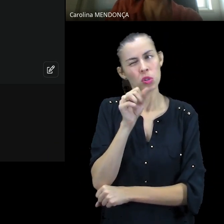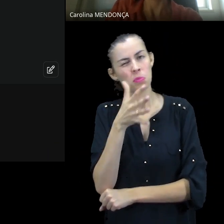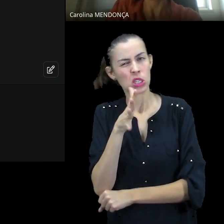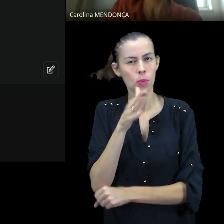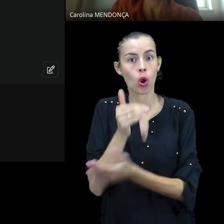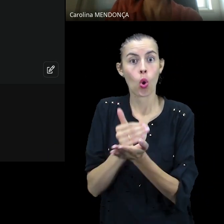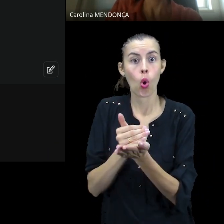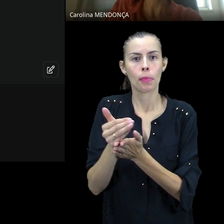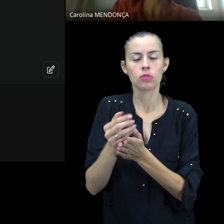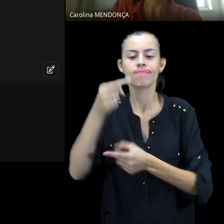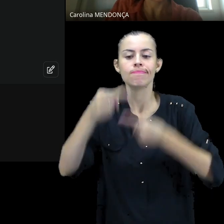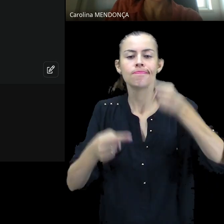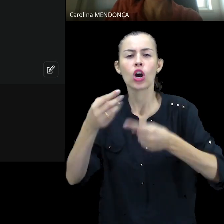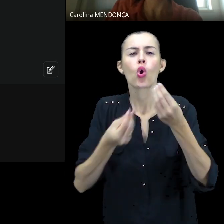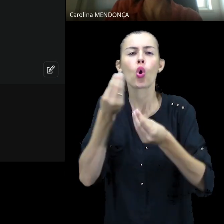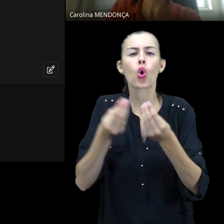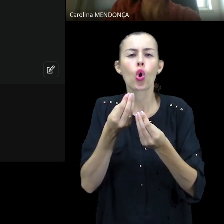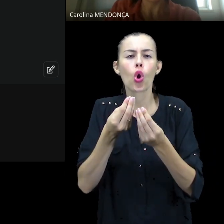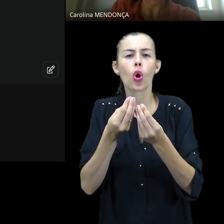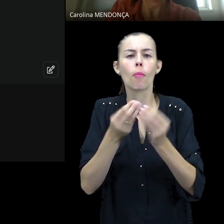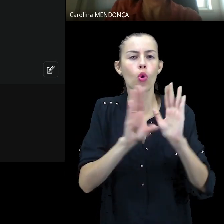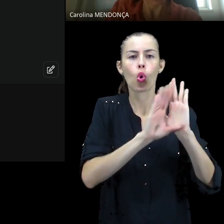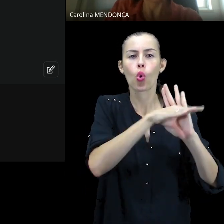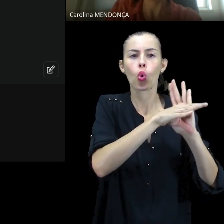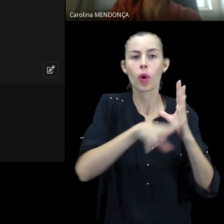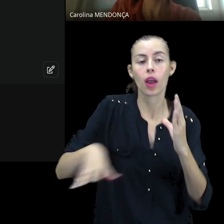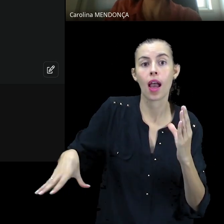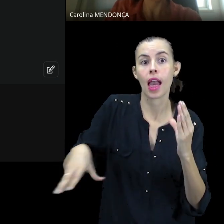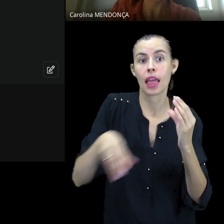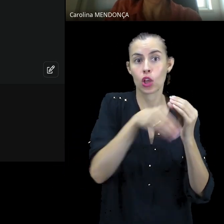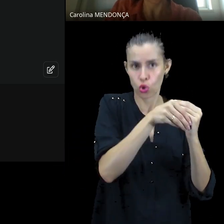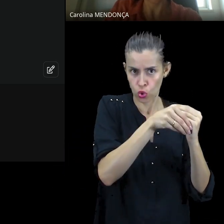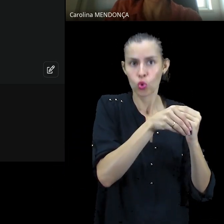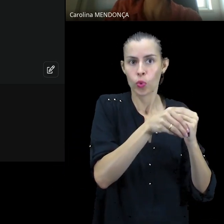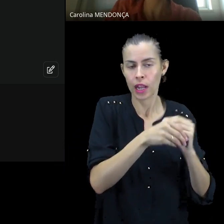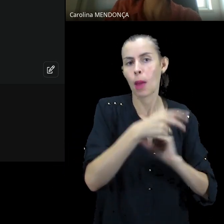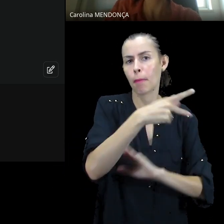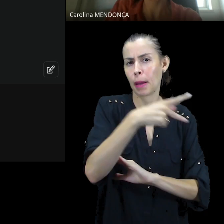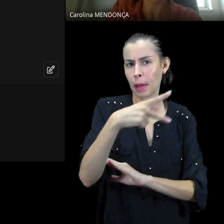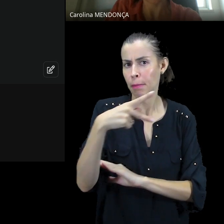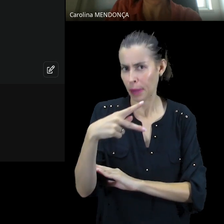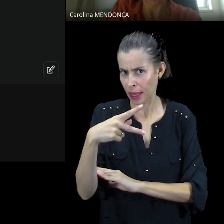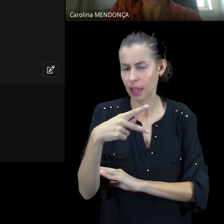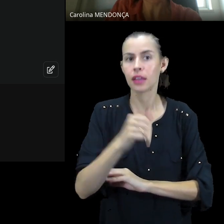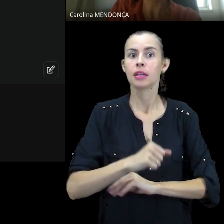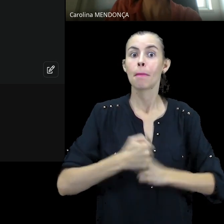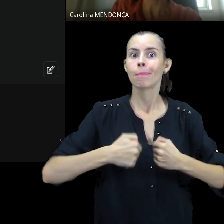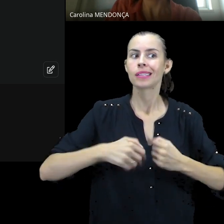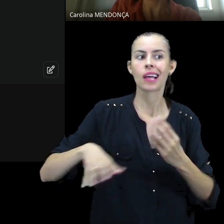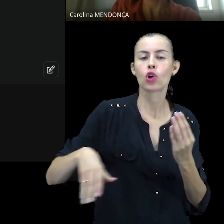menos, né, de discussão sobre a inclusão da extensão dentro dos projetos pedagógicos, dos cursos de